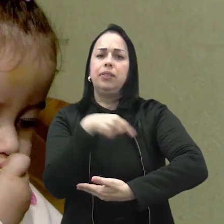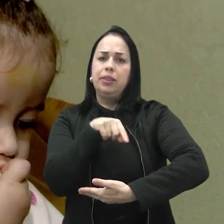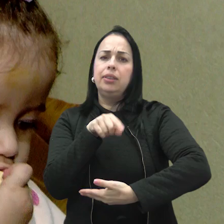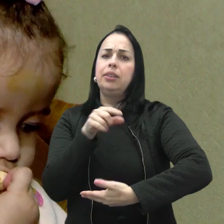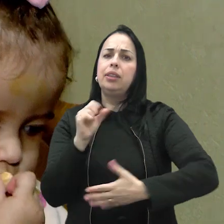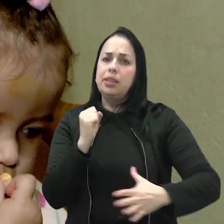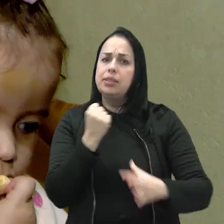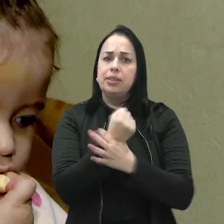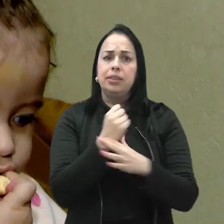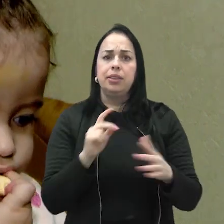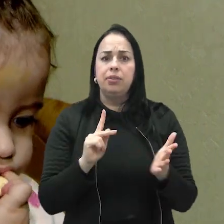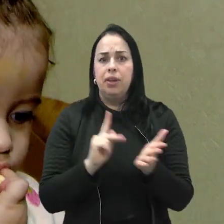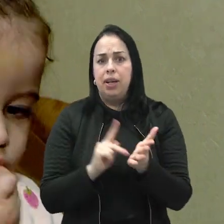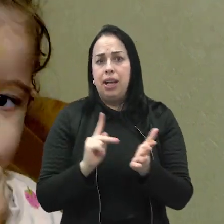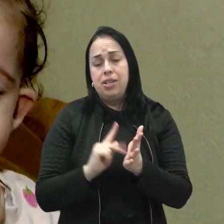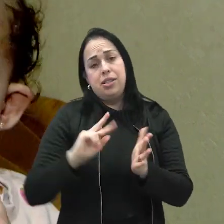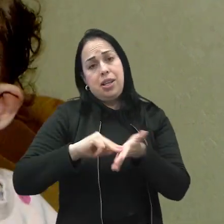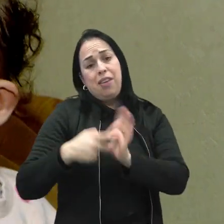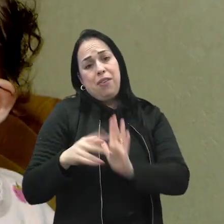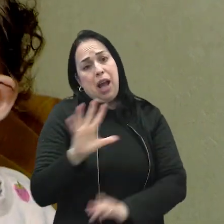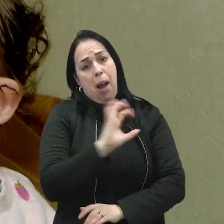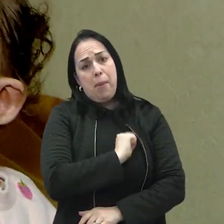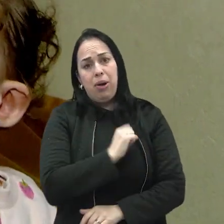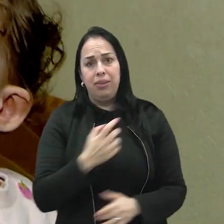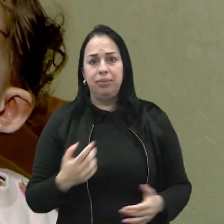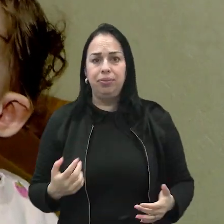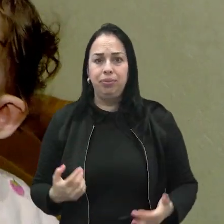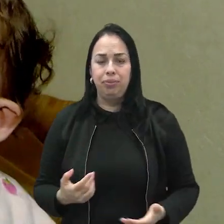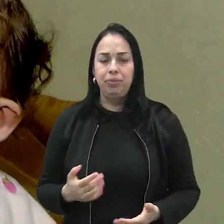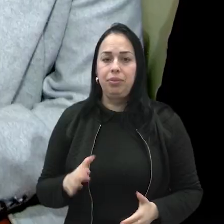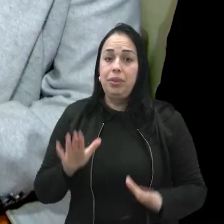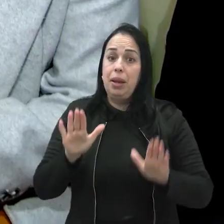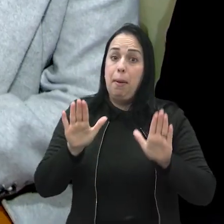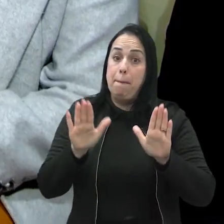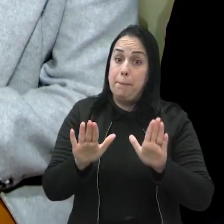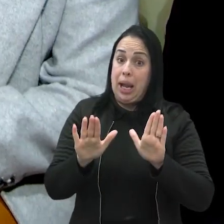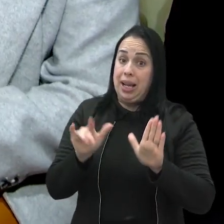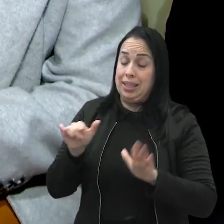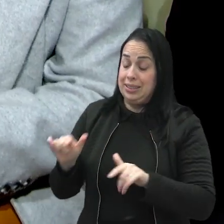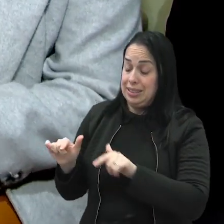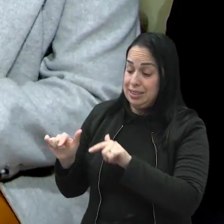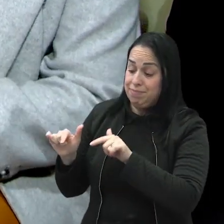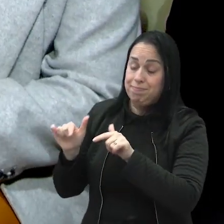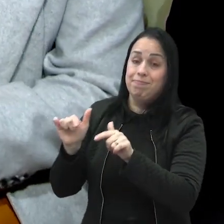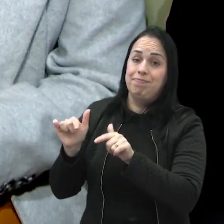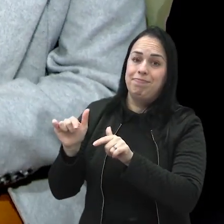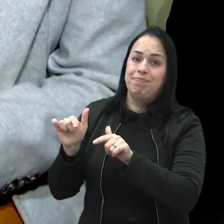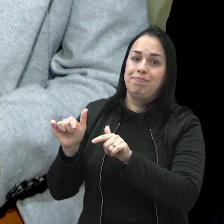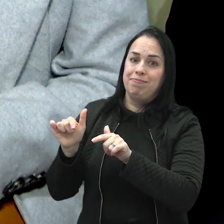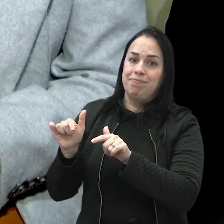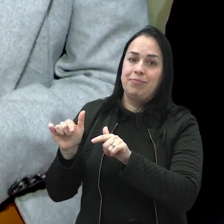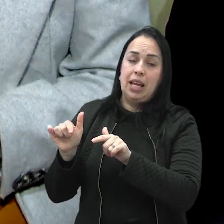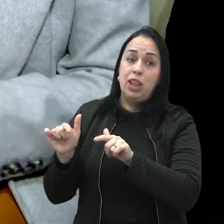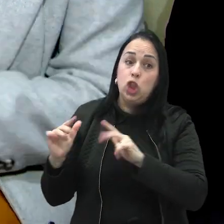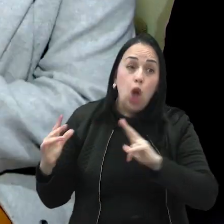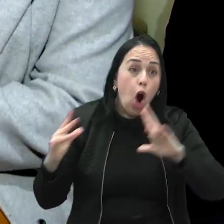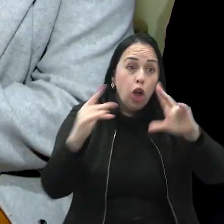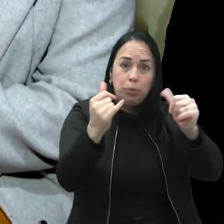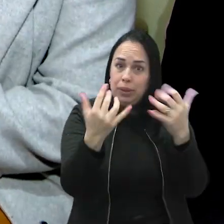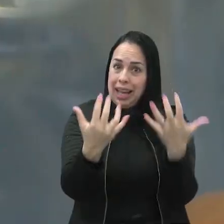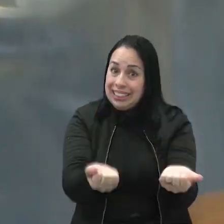segura, vacinada, e realmente é um gesto de amor e de segurança. Mas a atitude da Márcia